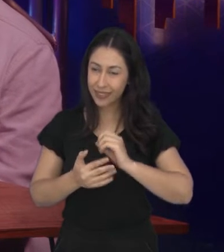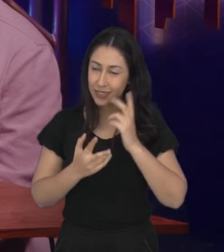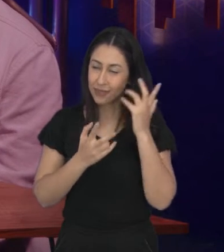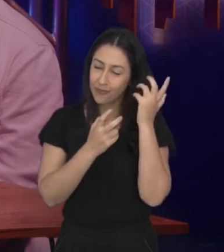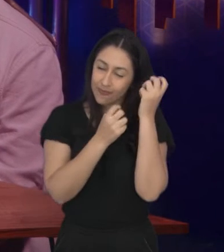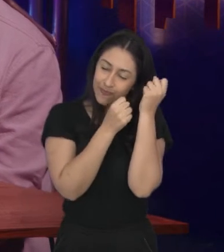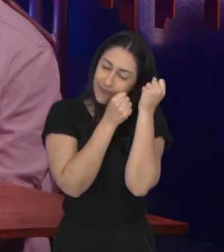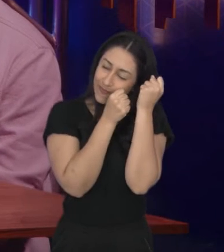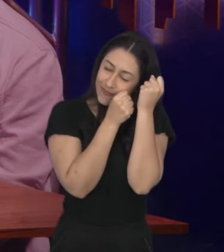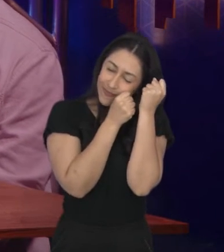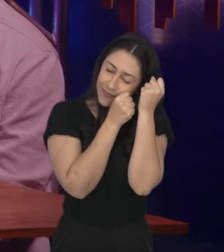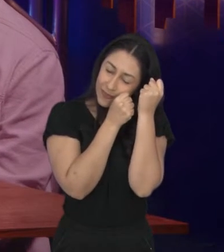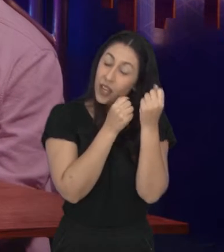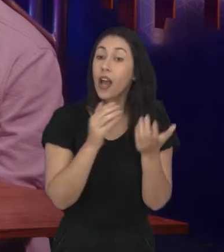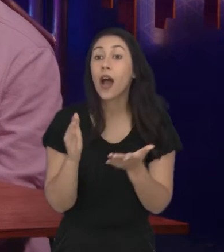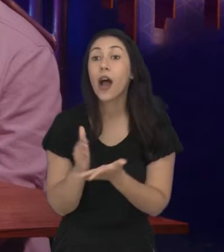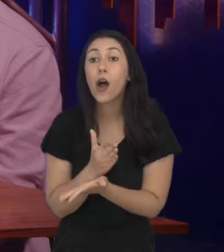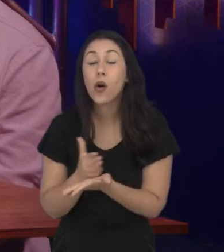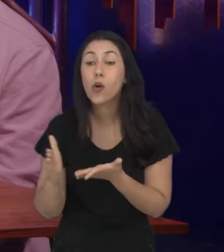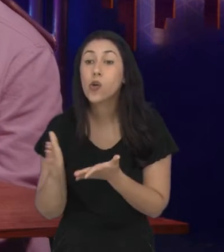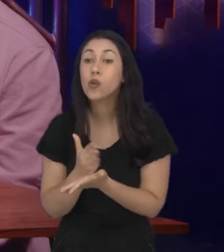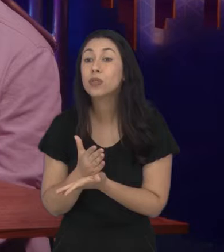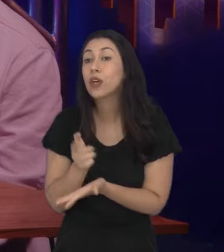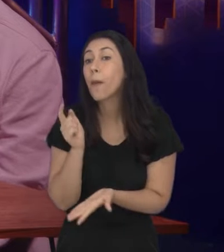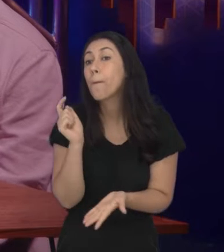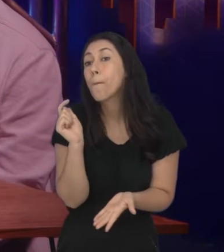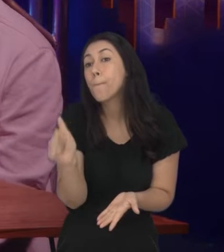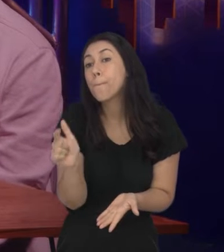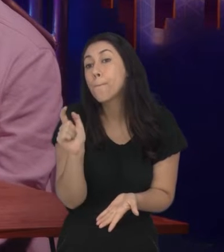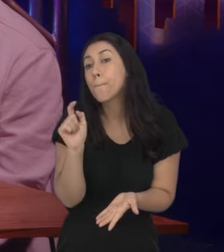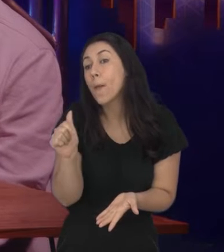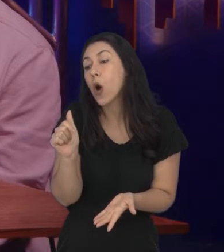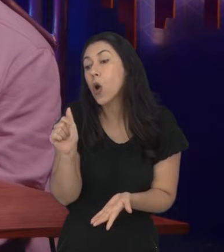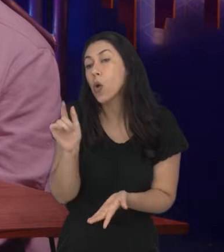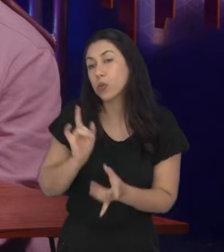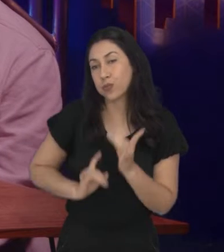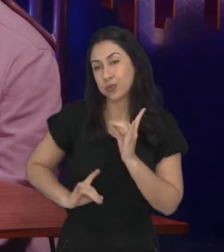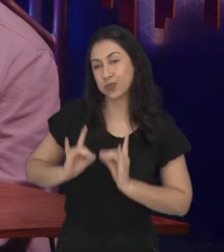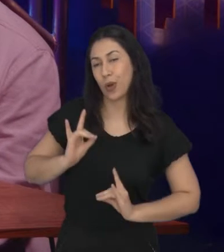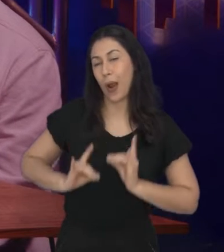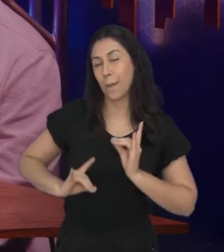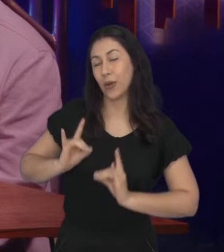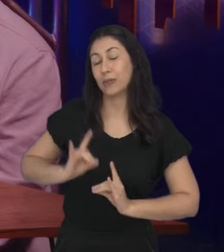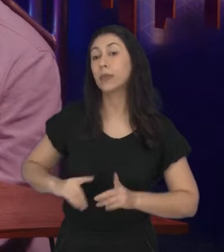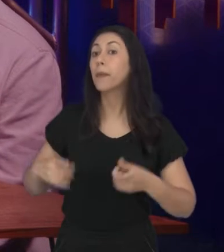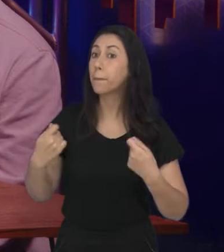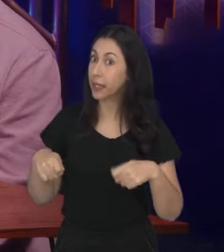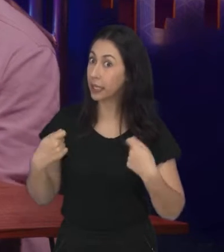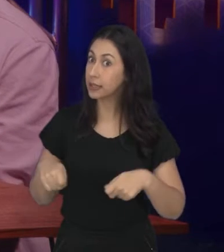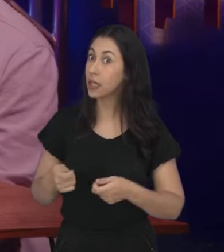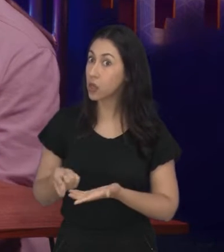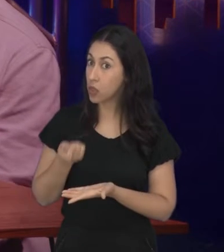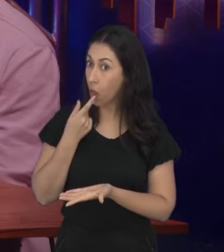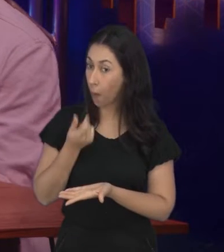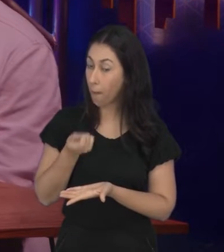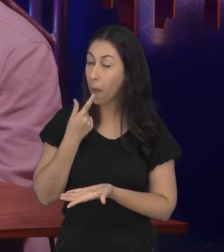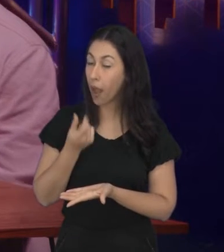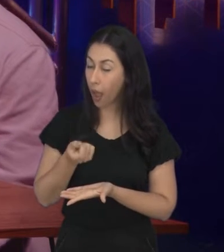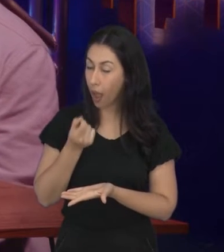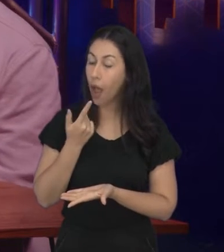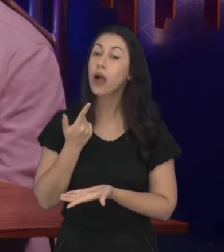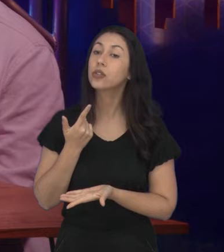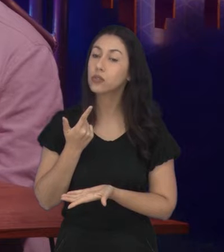Algumas pessoas que têm liberação de melatonina errada, vamos dizer assim, precisam até fazer